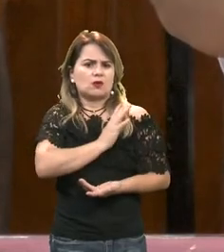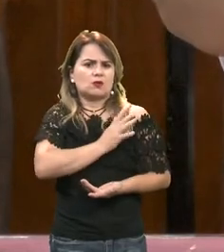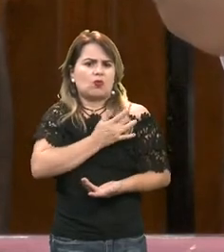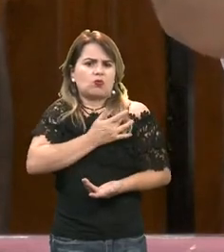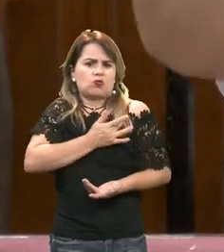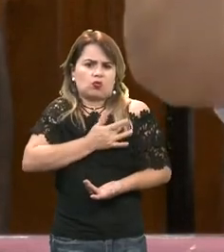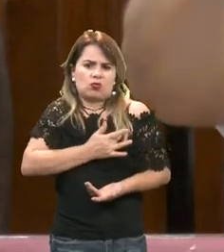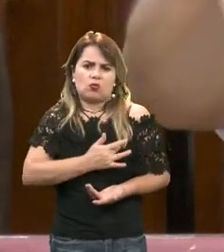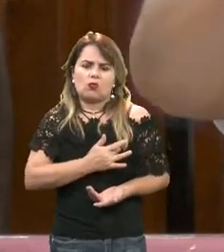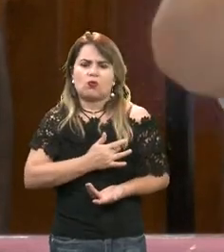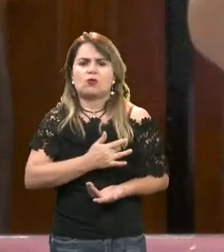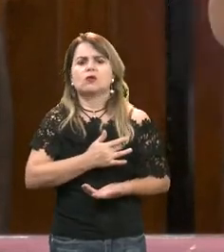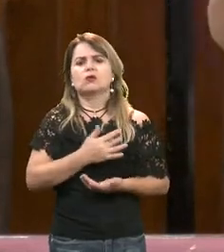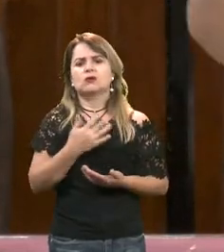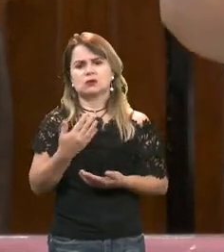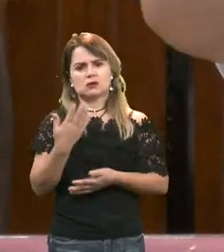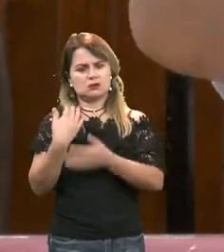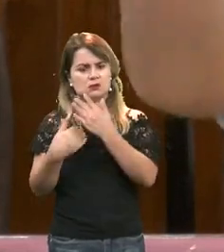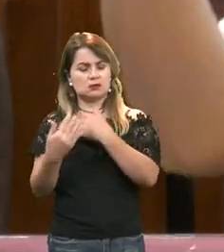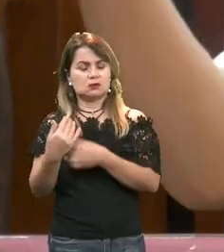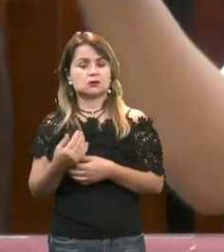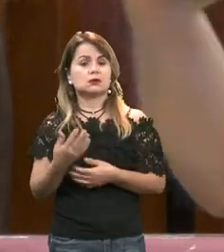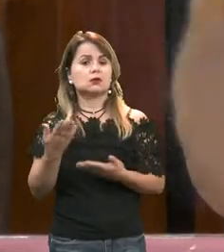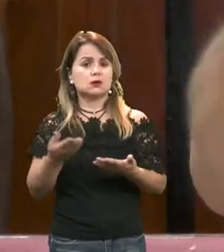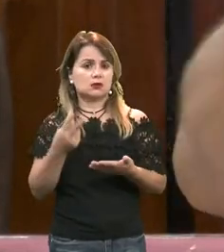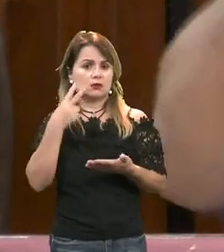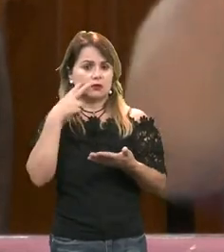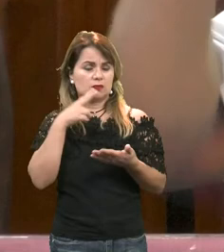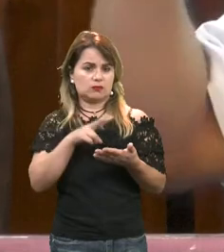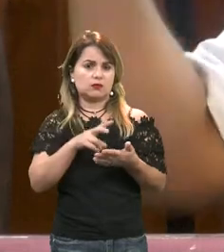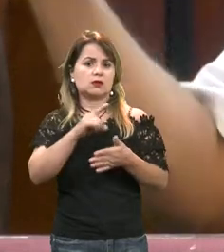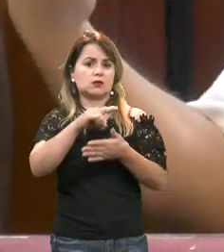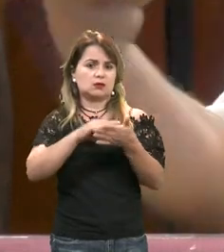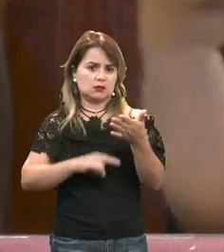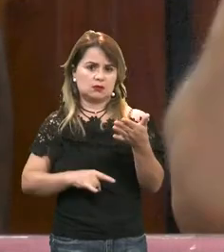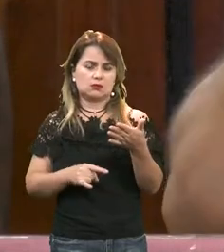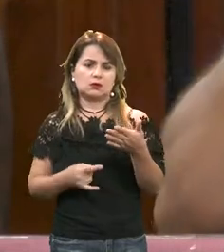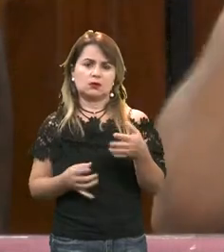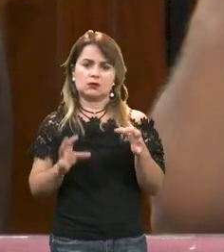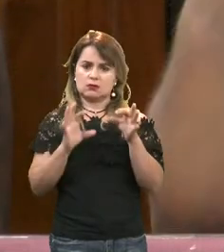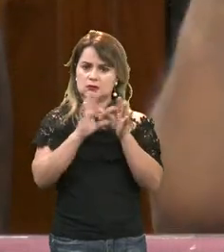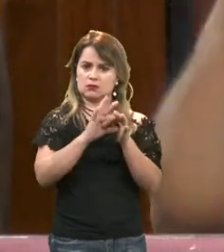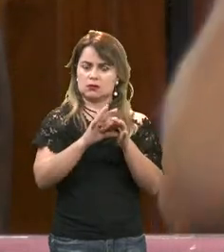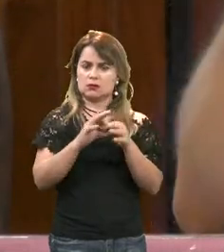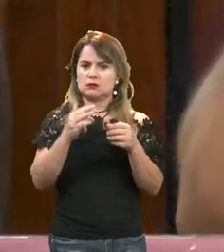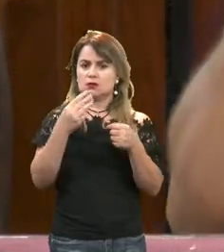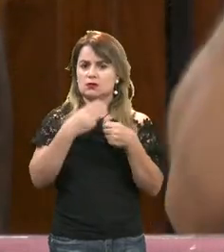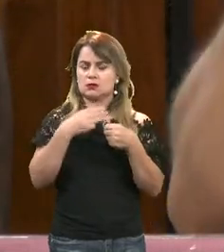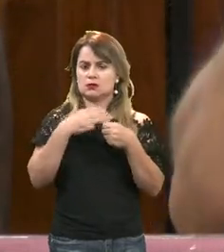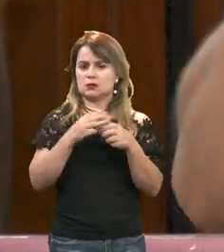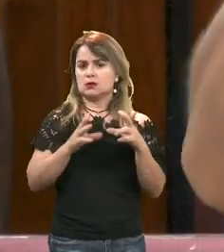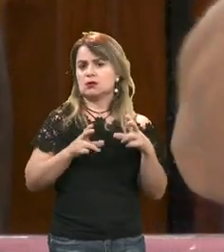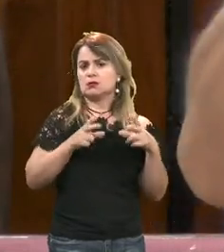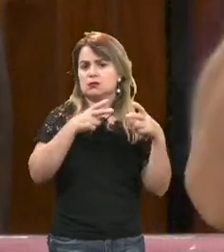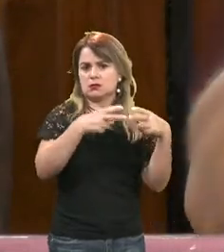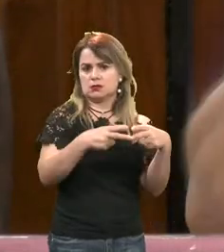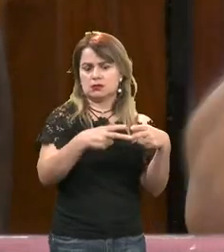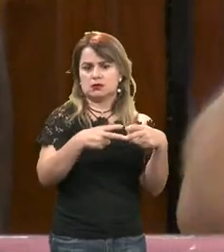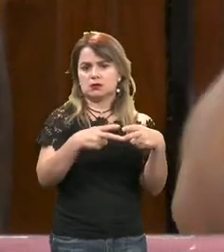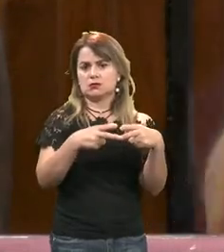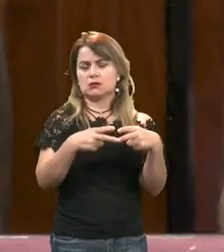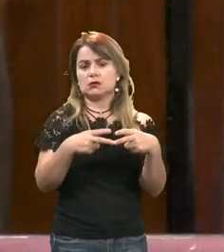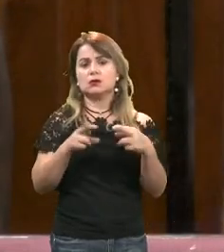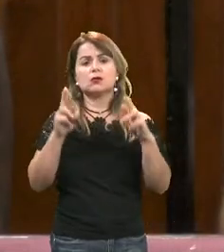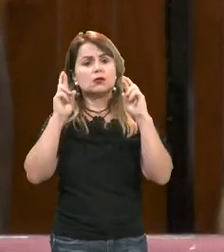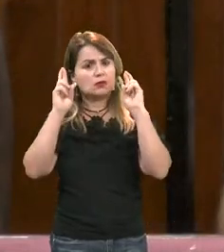vi você falar, do requerimento, unir a essa casa, ao município, que isso fortaleça e